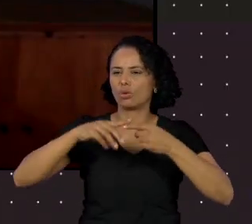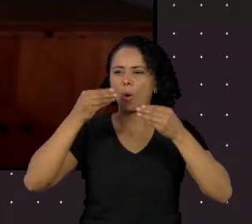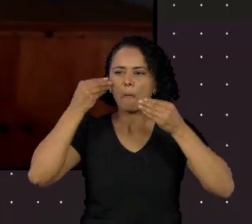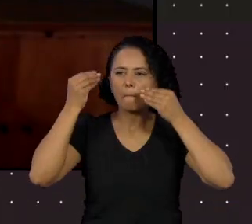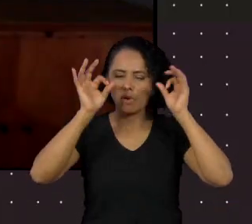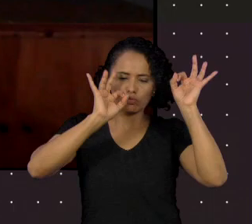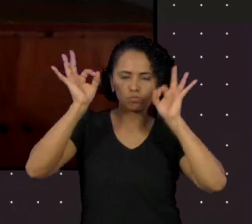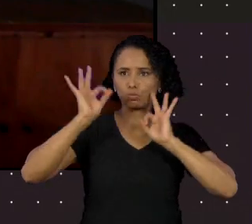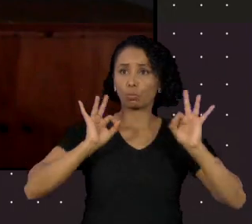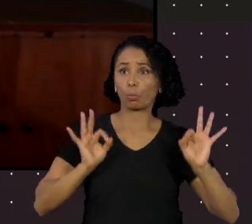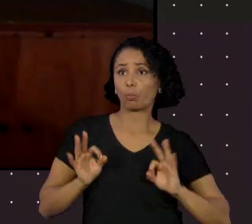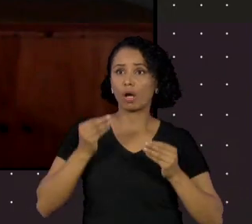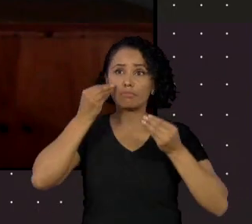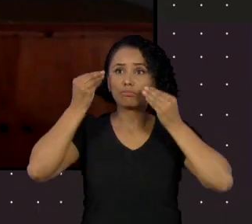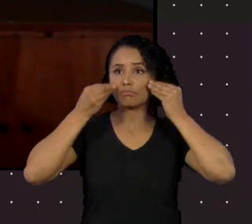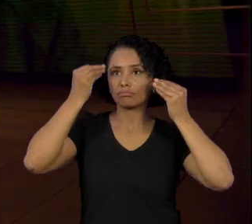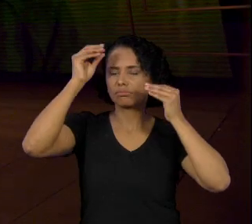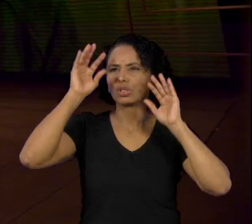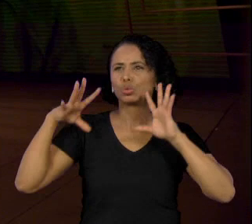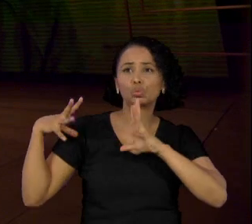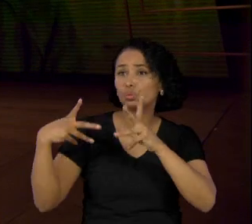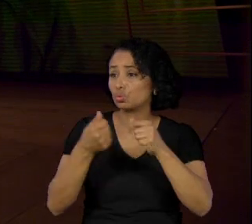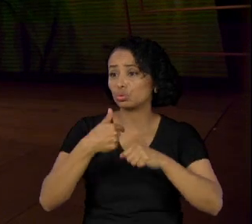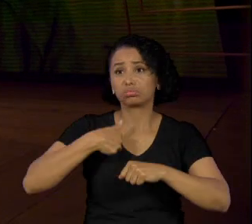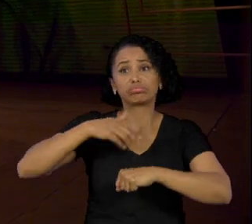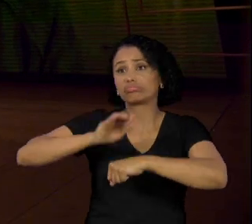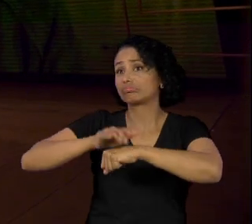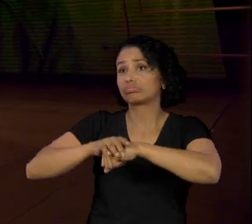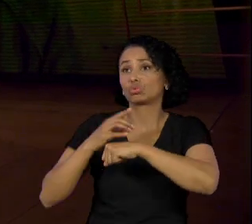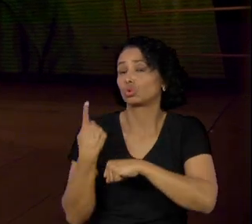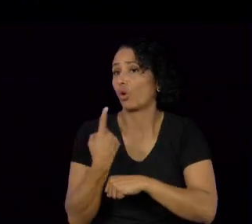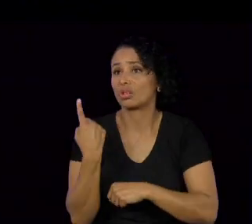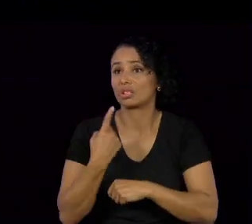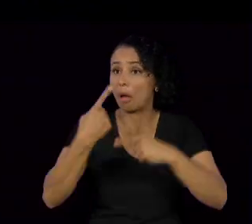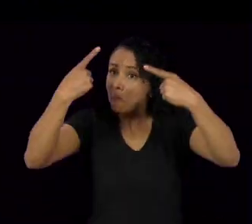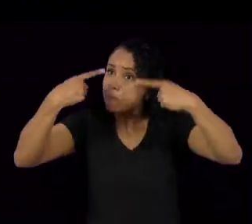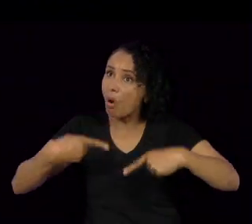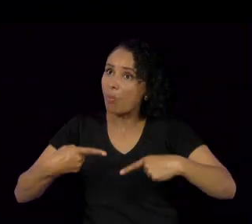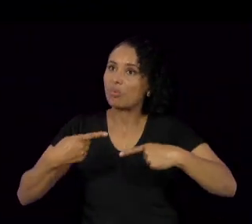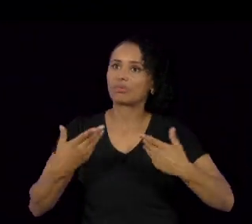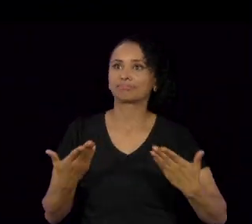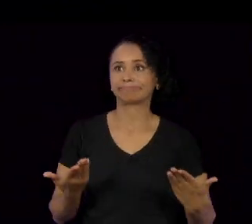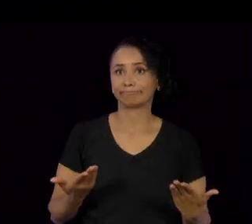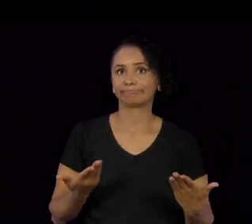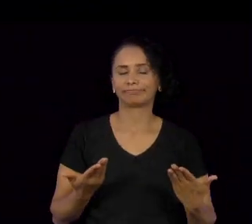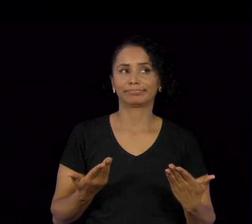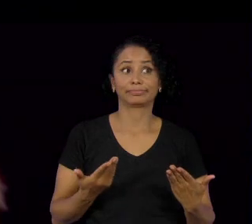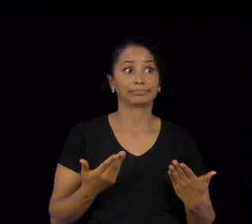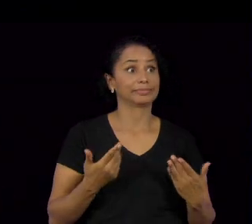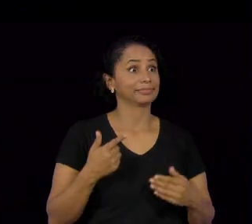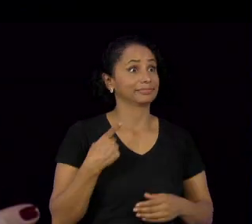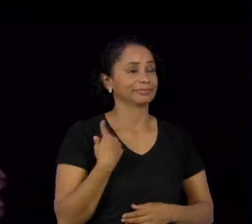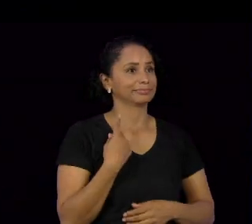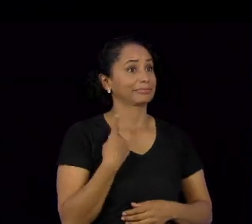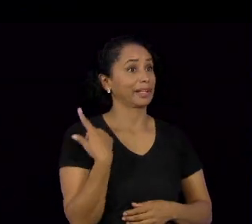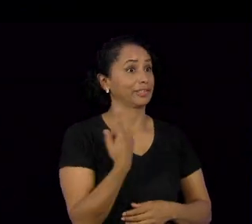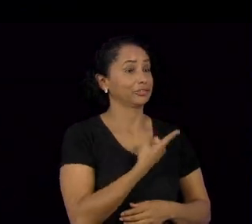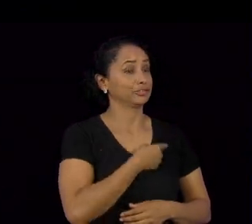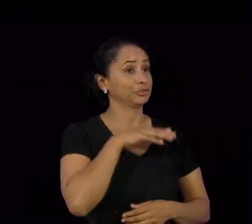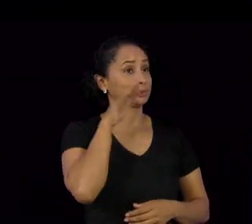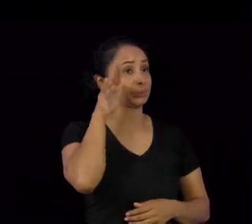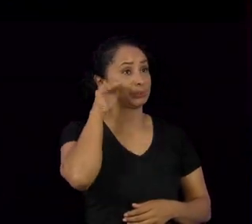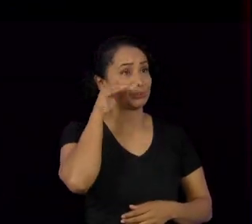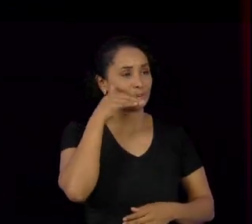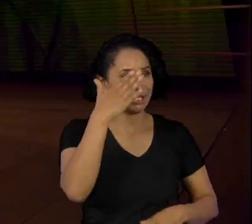mas não era fácil, era um trabalhão. É um desafio. Agora, Débora, a gente está curioso em saber o que é que muda no dia